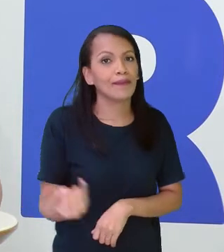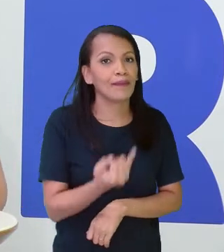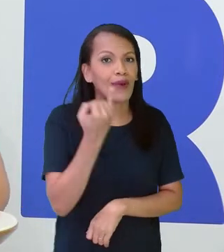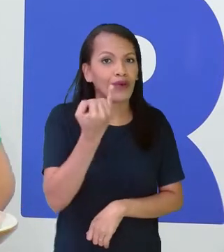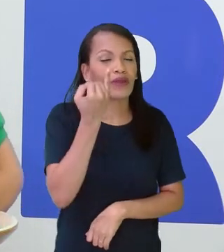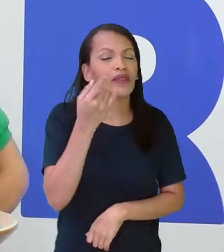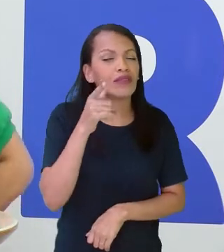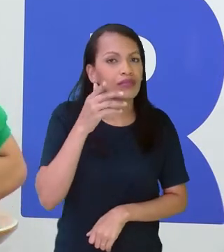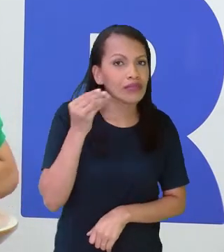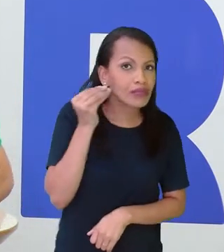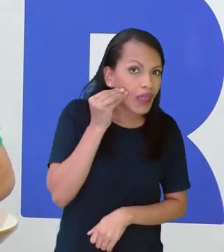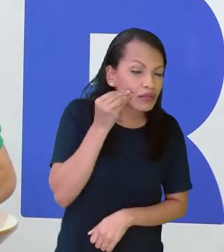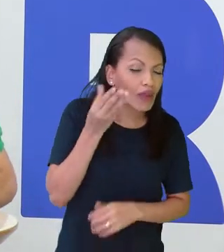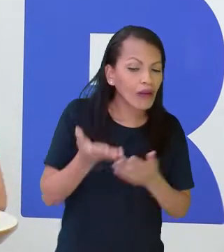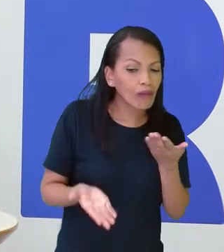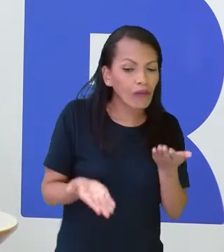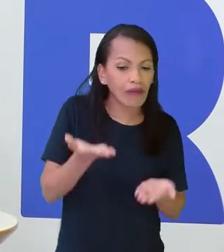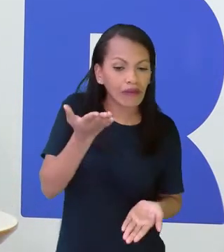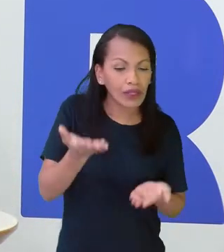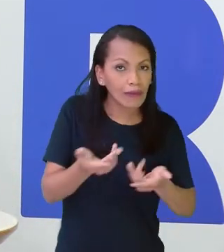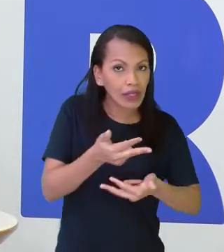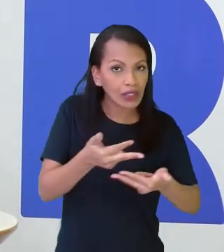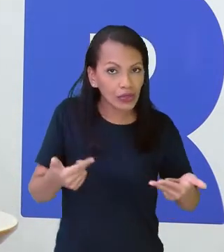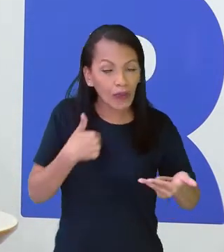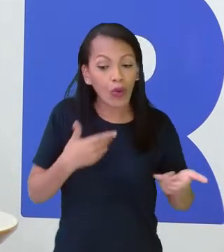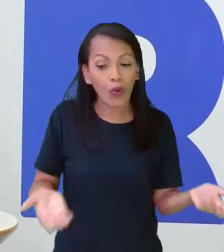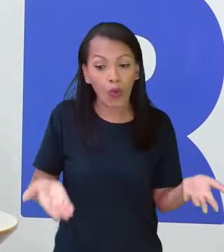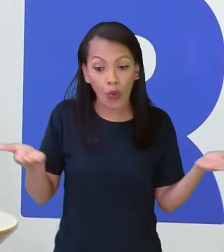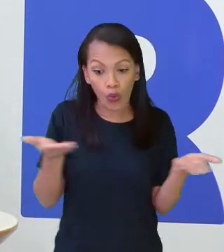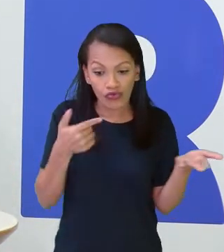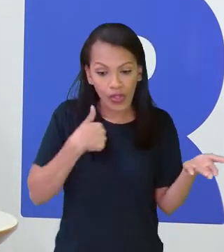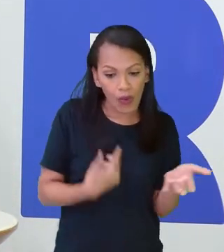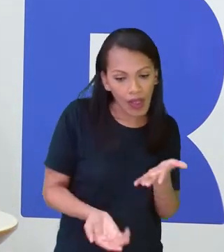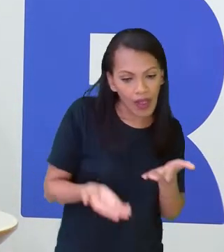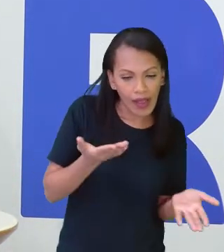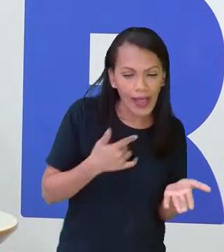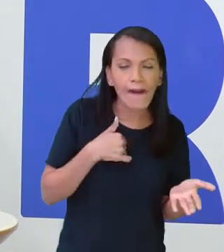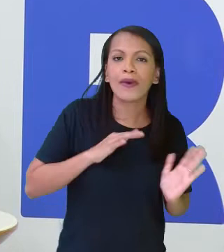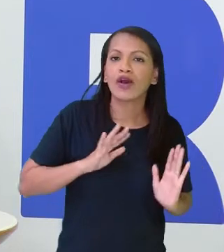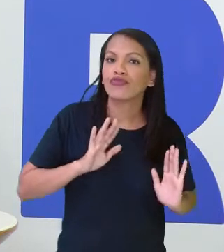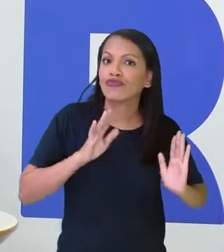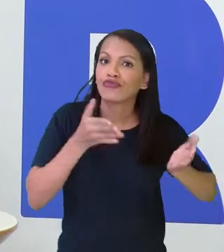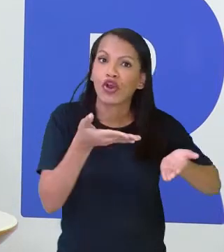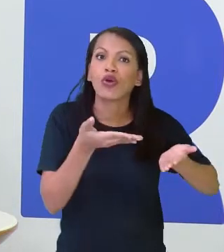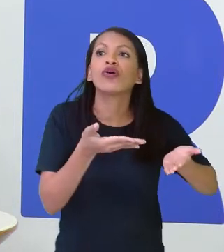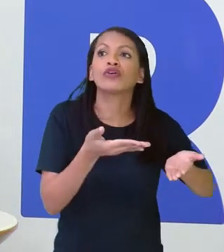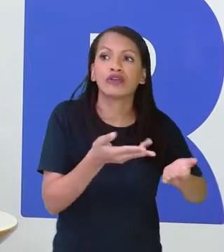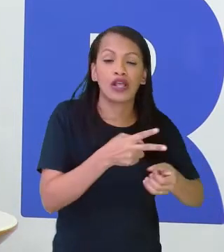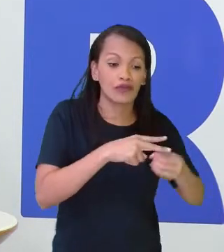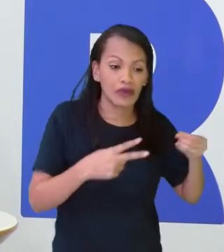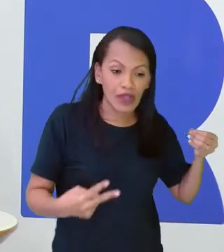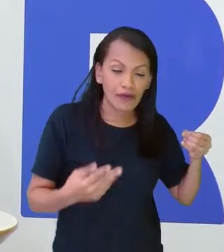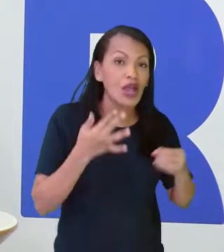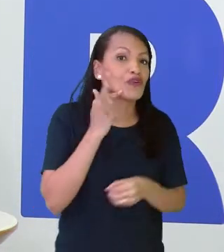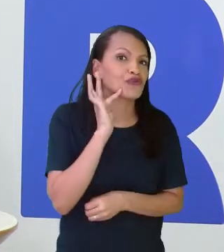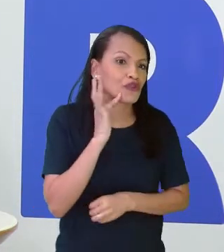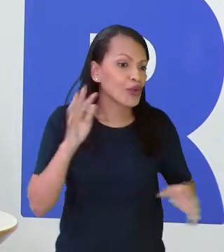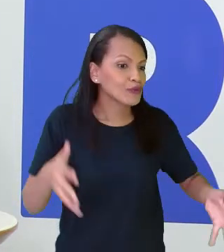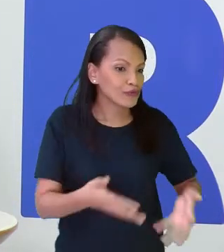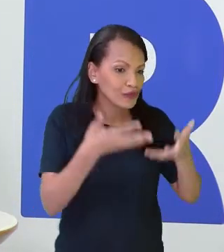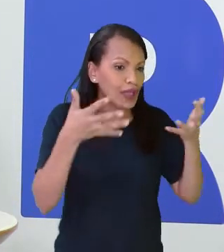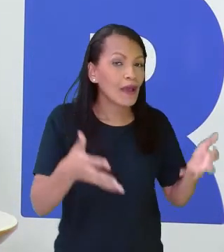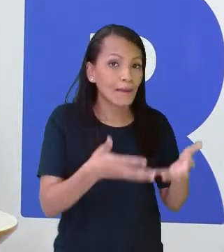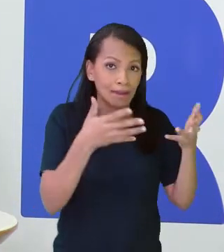o equilíbrio. Eu hoje estou mais equilibrada. Hoje eu estou focando nos alimentos mais saudáveis. Eu estou